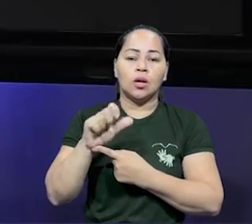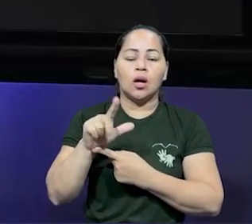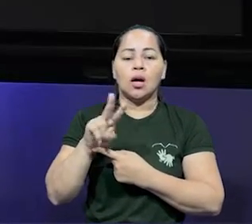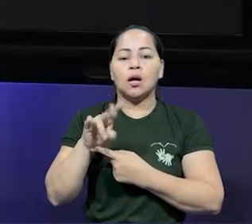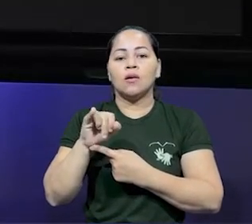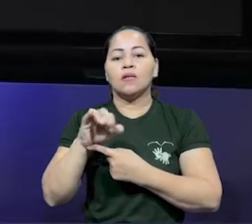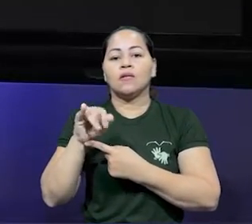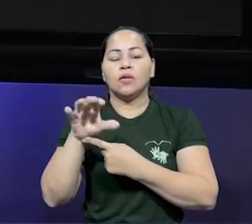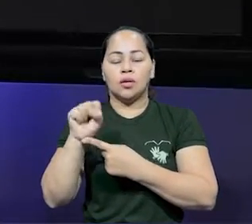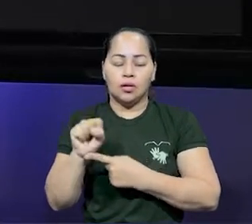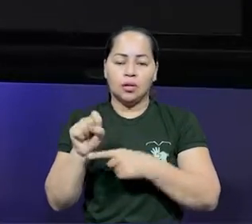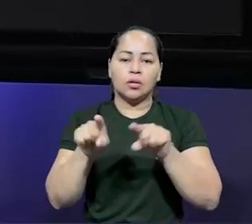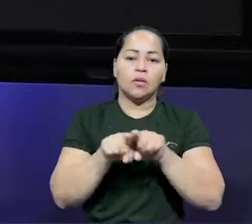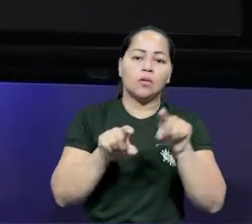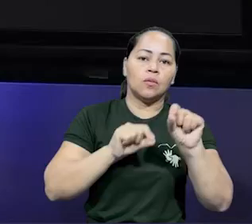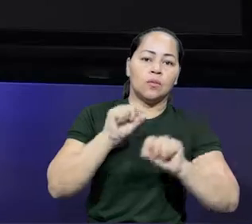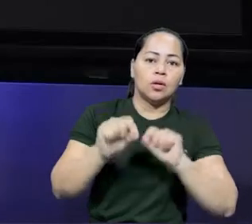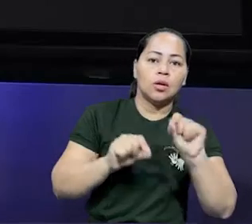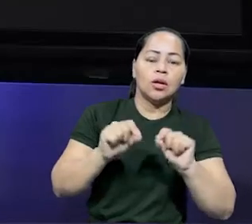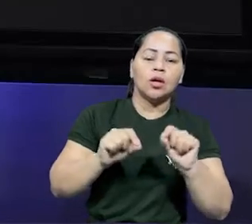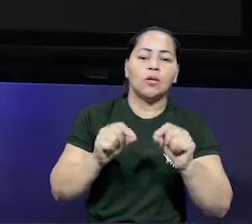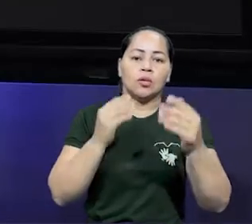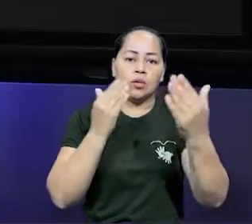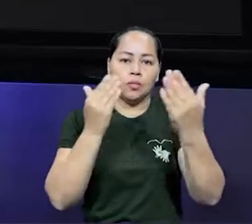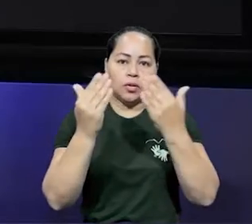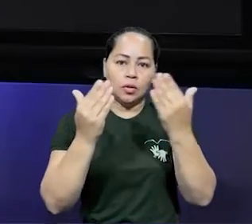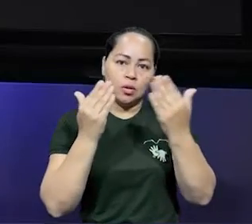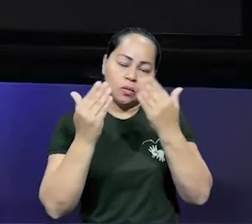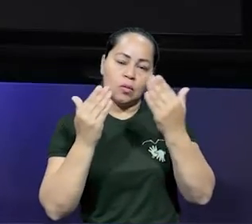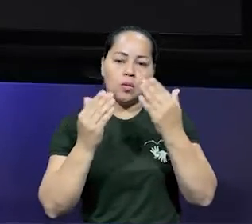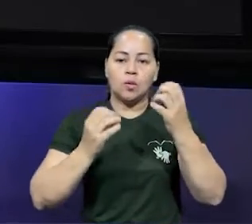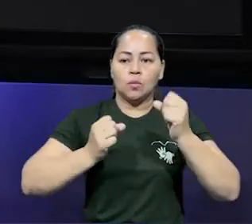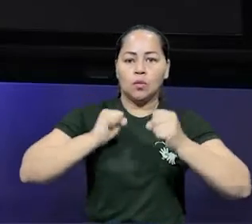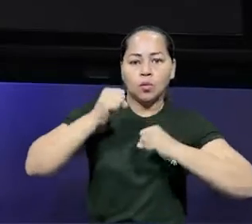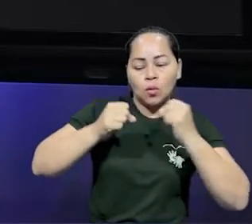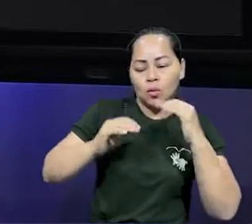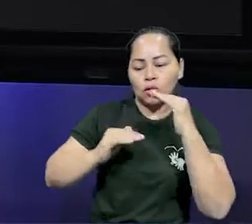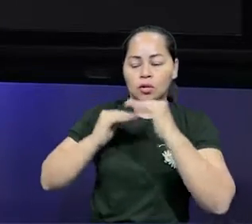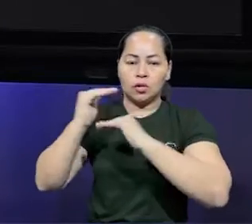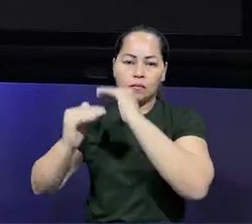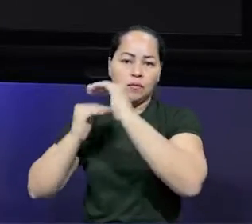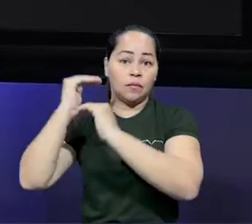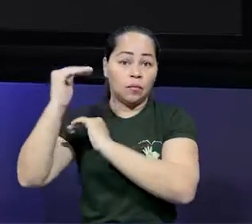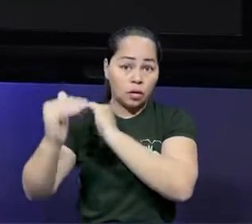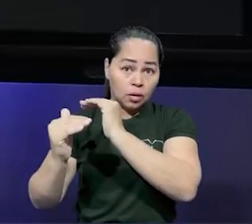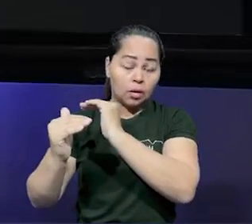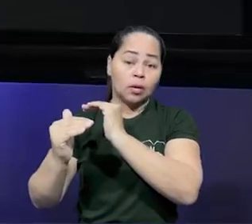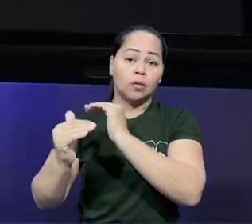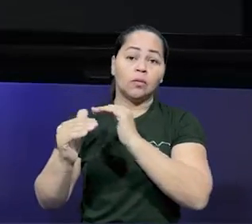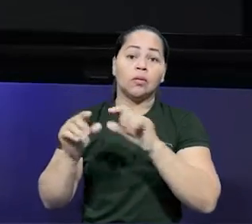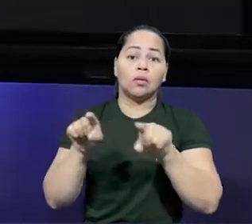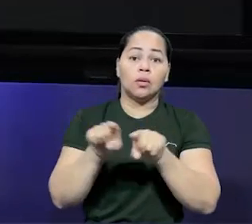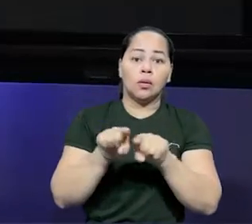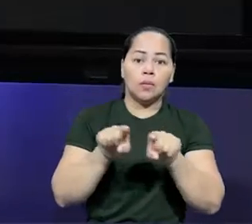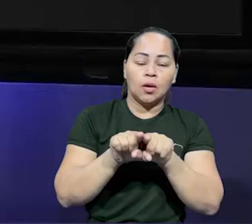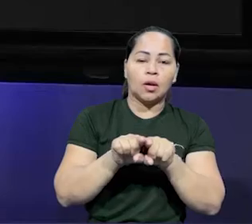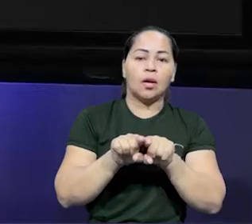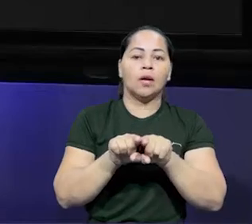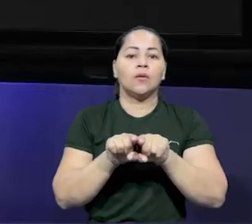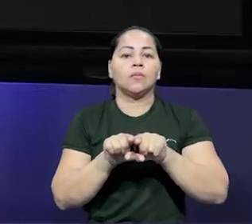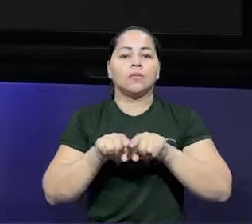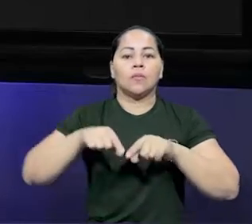físico-motores, aspectos, então, que têm a ver com um desenvolvimento da motricidade,